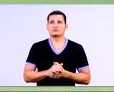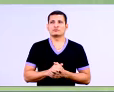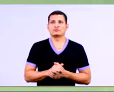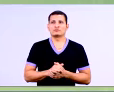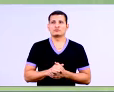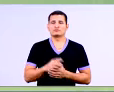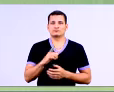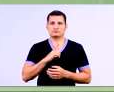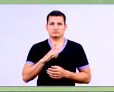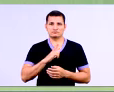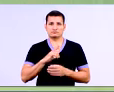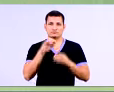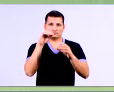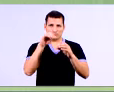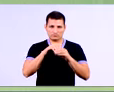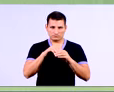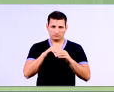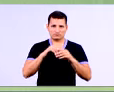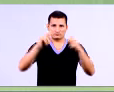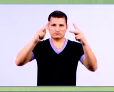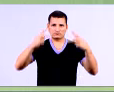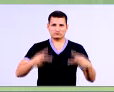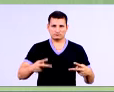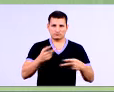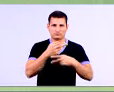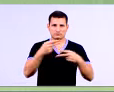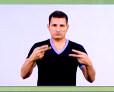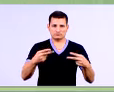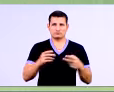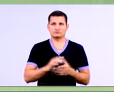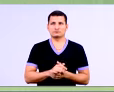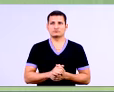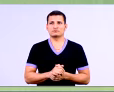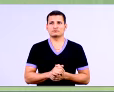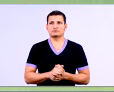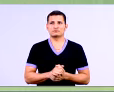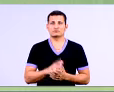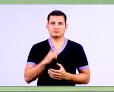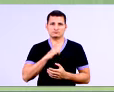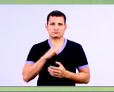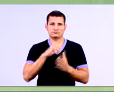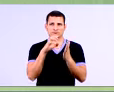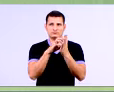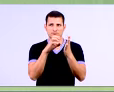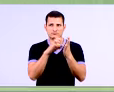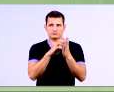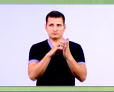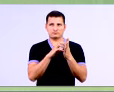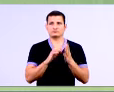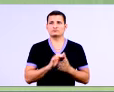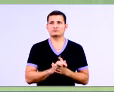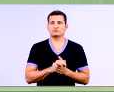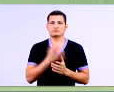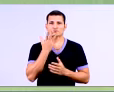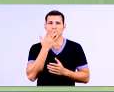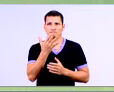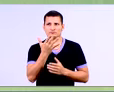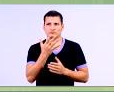Todo elemento dentro de uma página HTML possui as seguintes características: